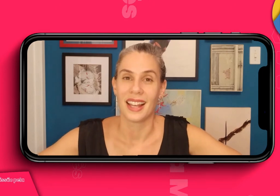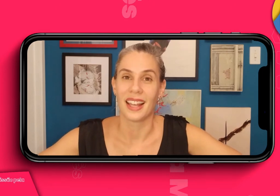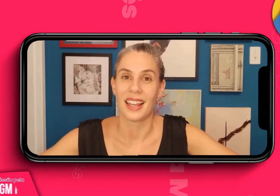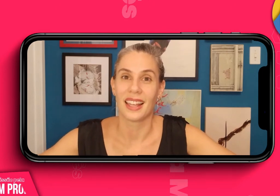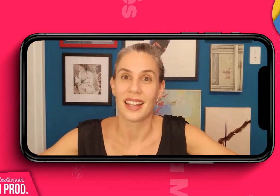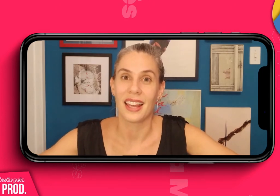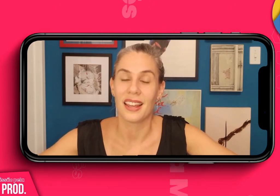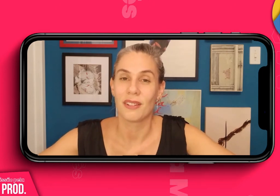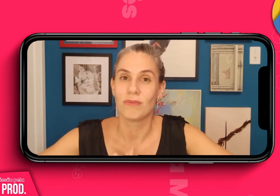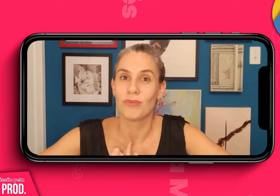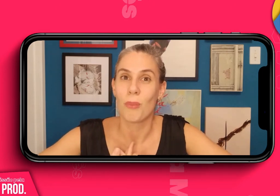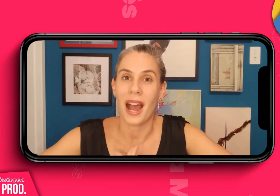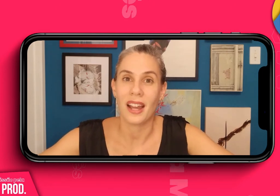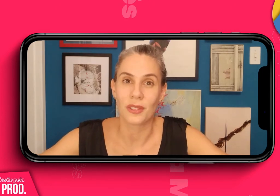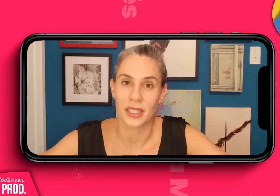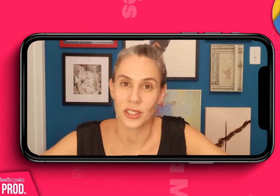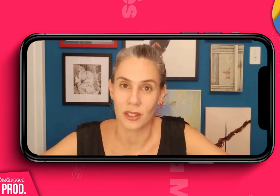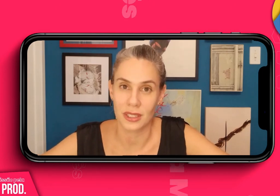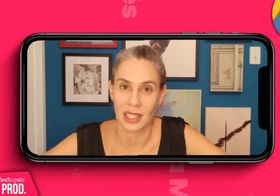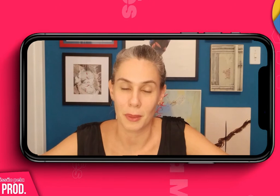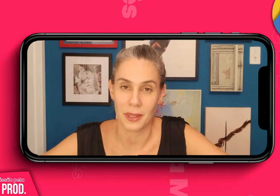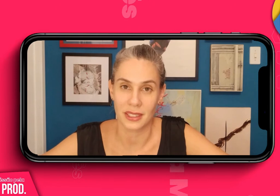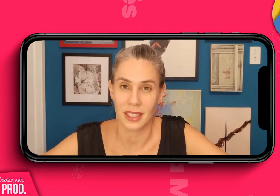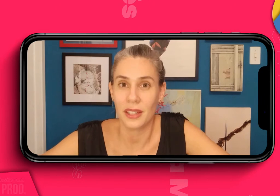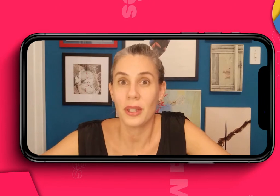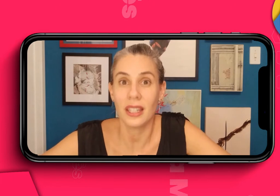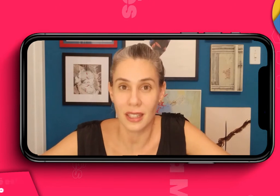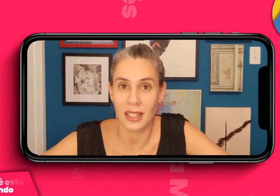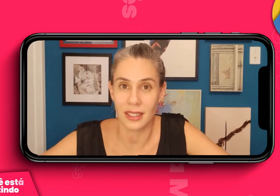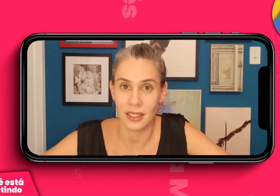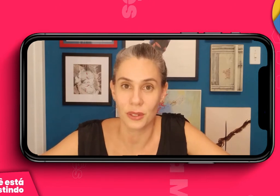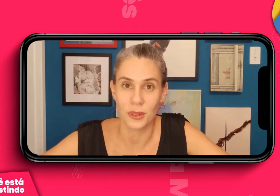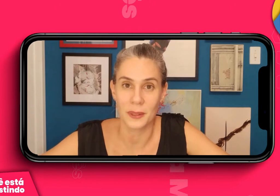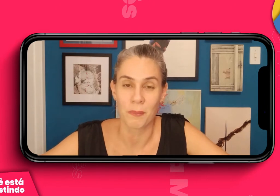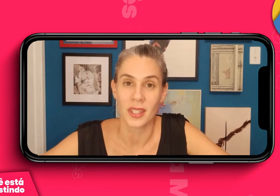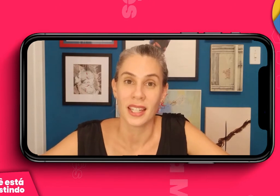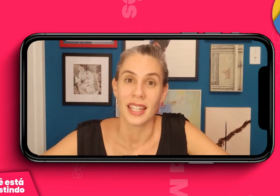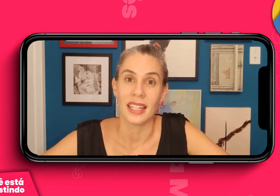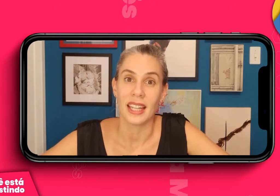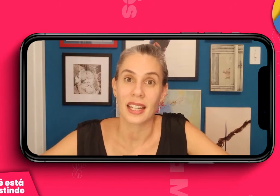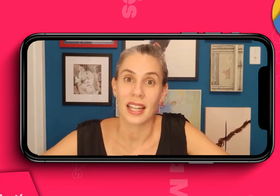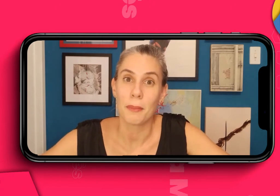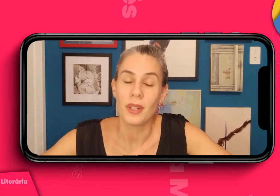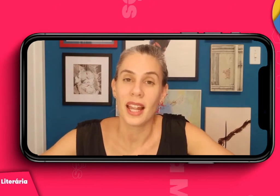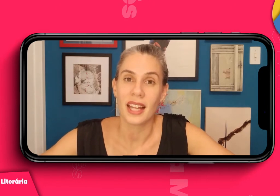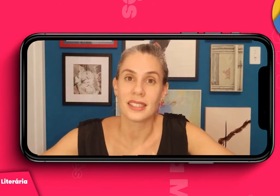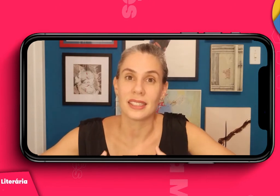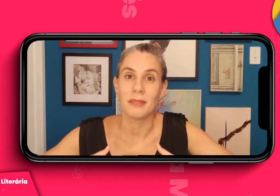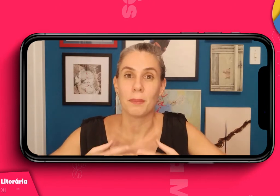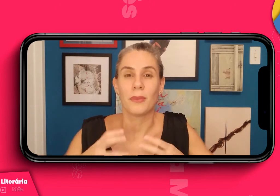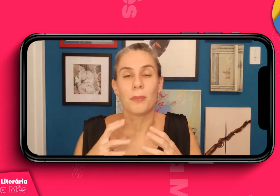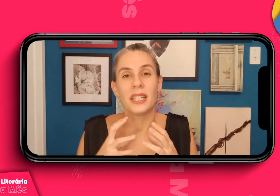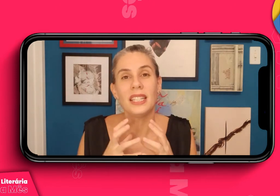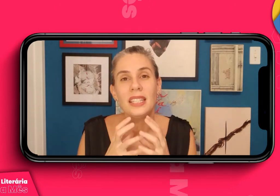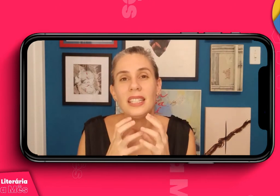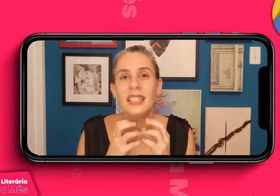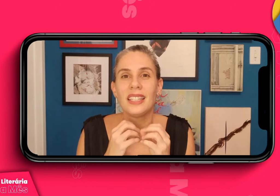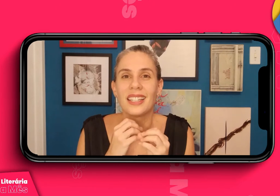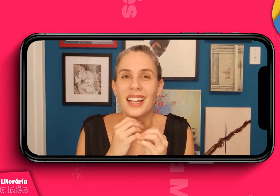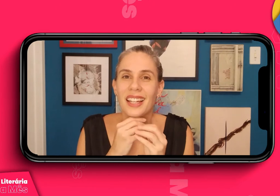Estrela, né? Um marco na história do cinema brasileiro e da literatura. E aquela mulher, assim,